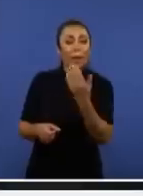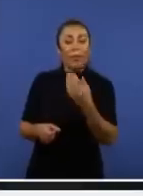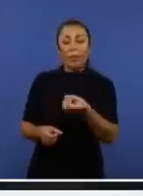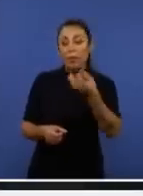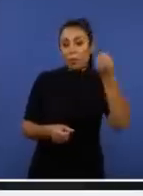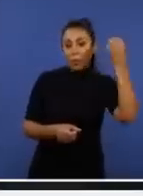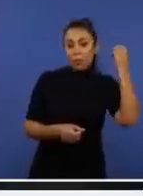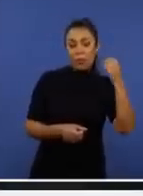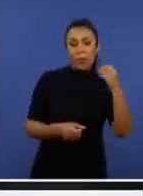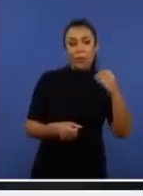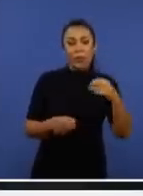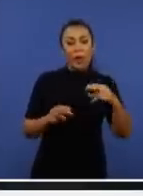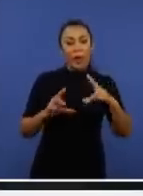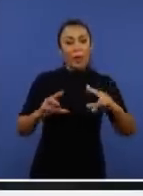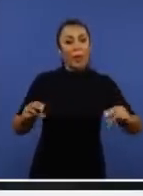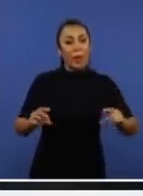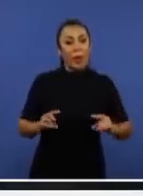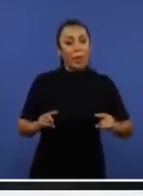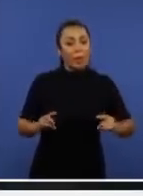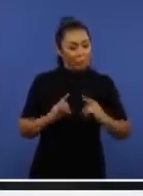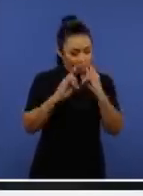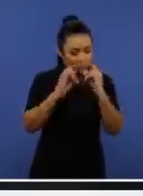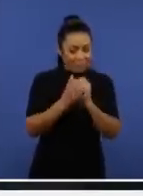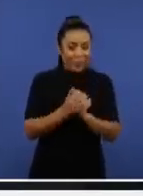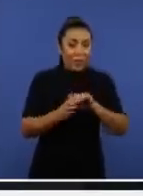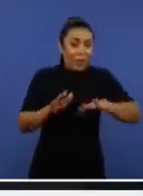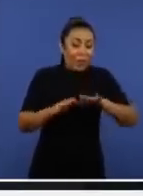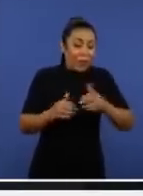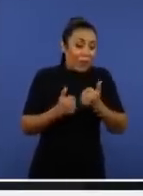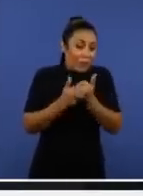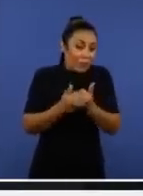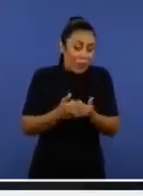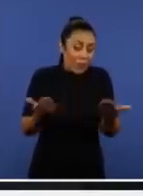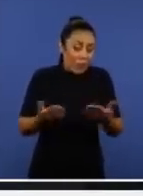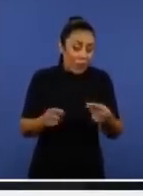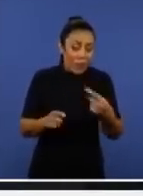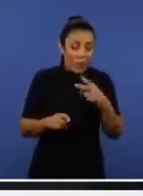talvez o apoio dele no segundo turno seja menos importante agora do que em 18. Certo.